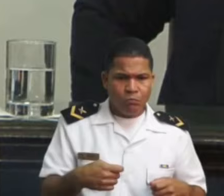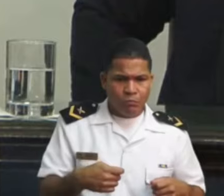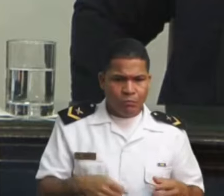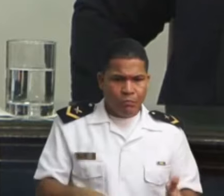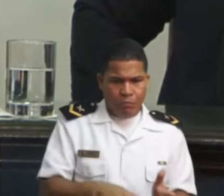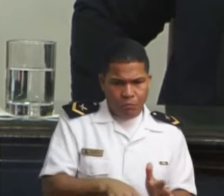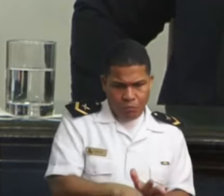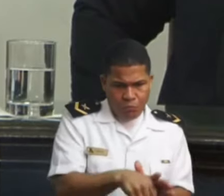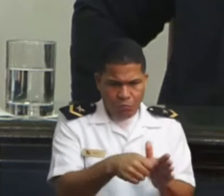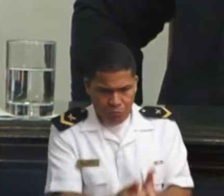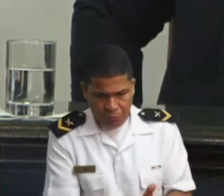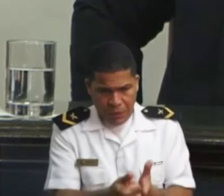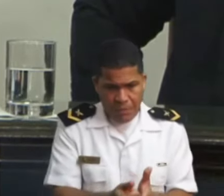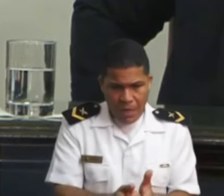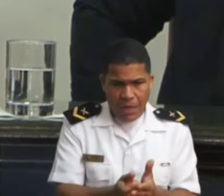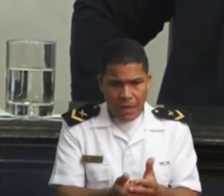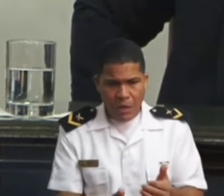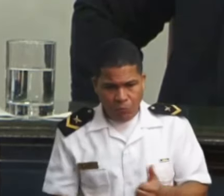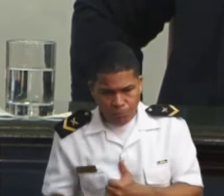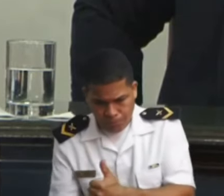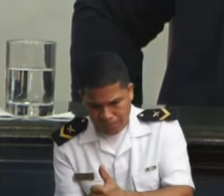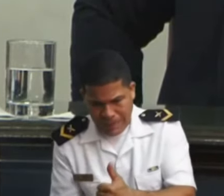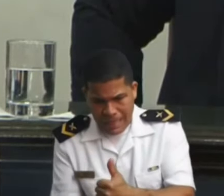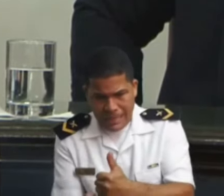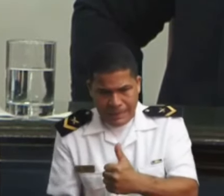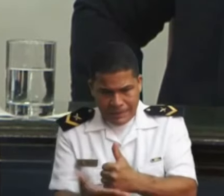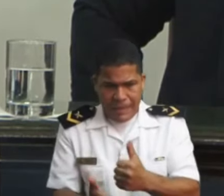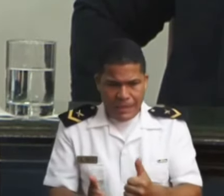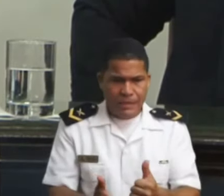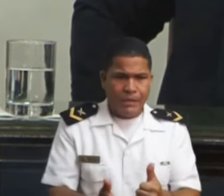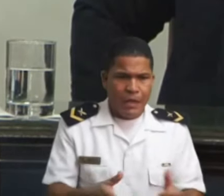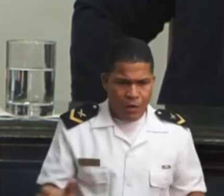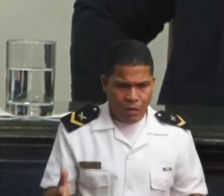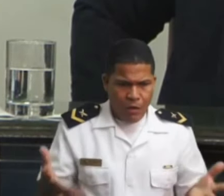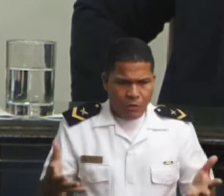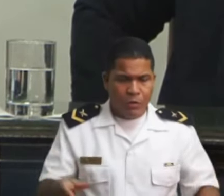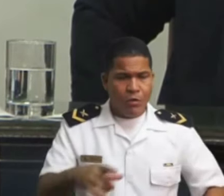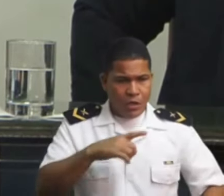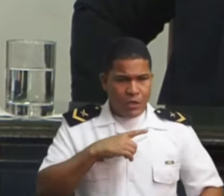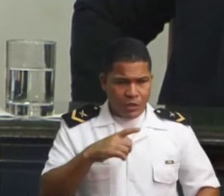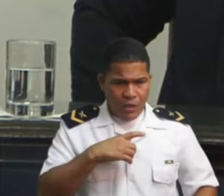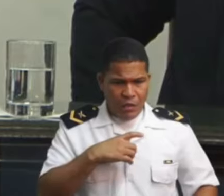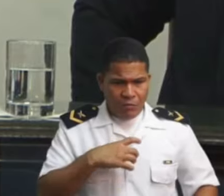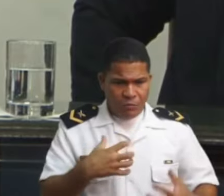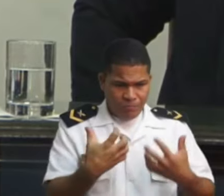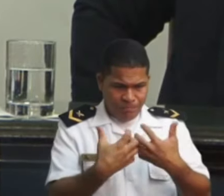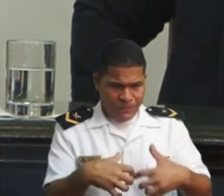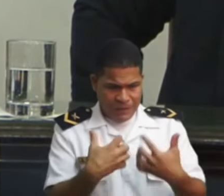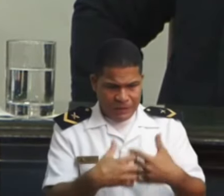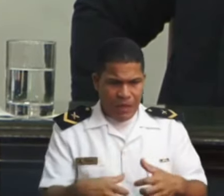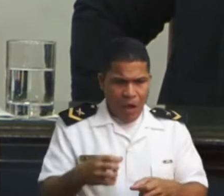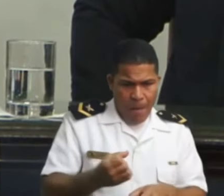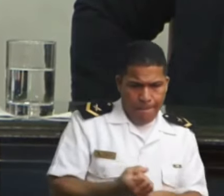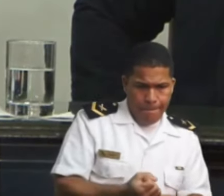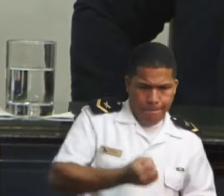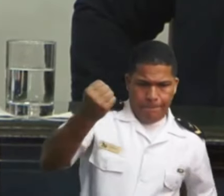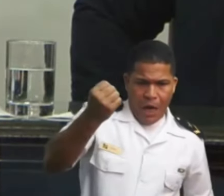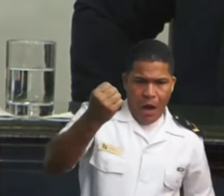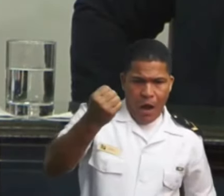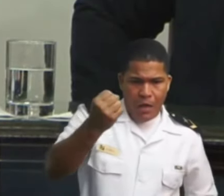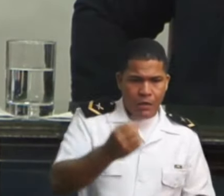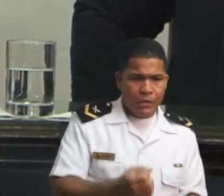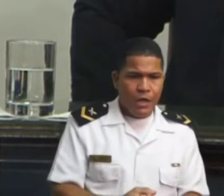julgamento. Então, temos aqui engenharia naval, temos aqui a experiência de um capitão de longo curso, temos aqui